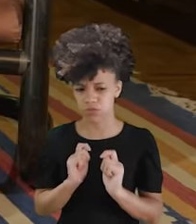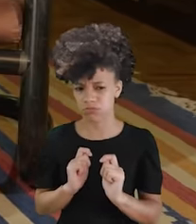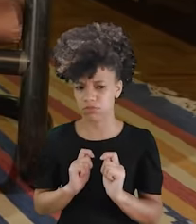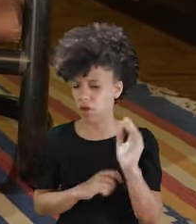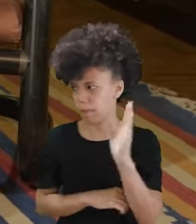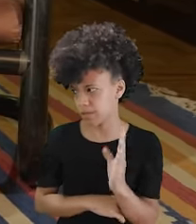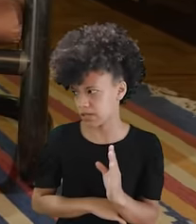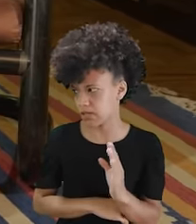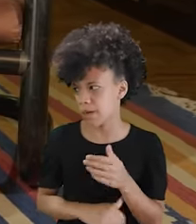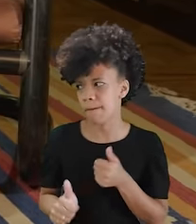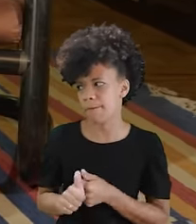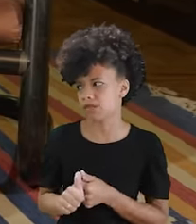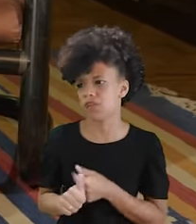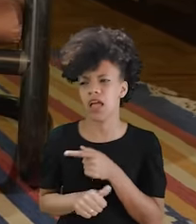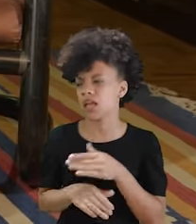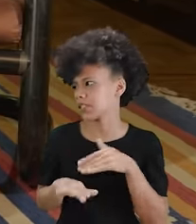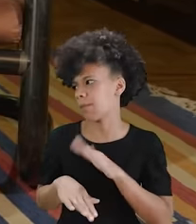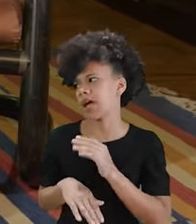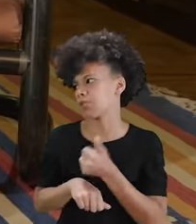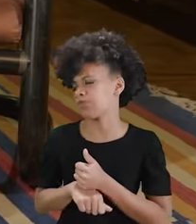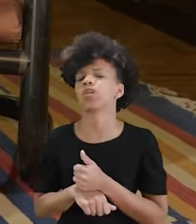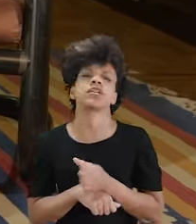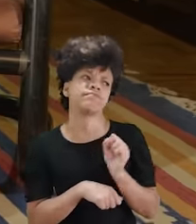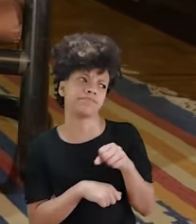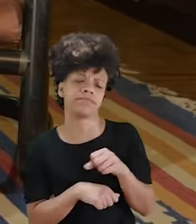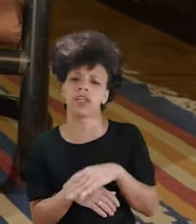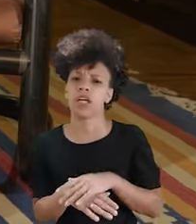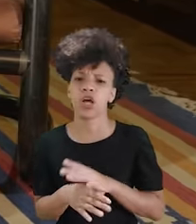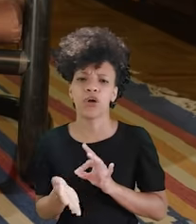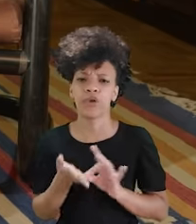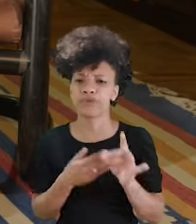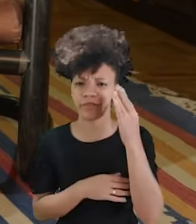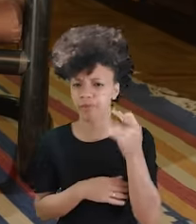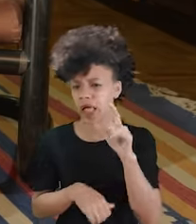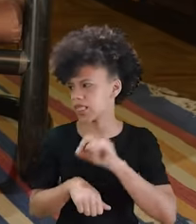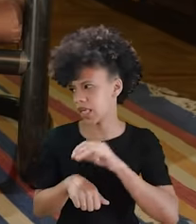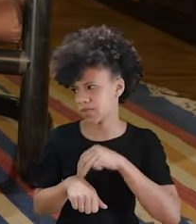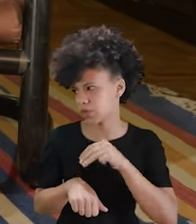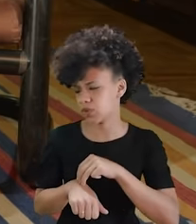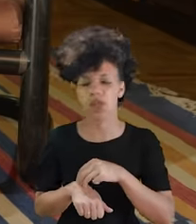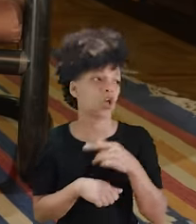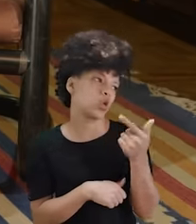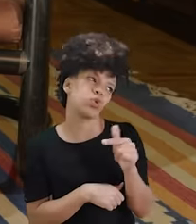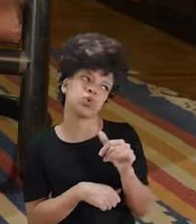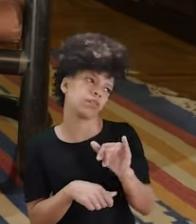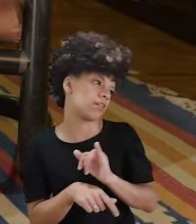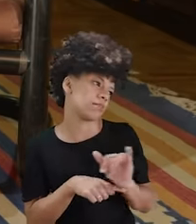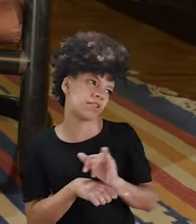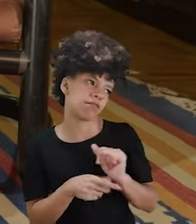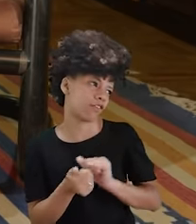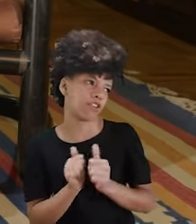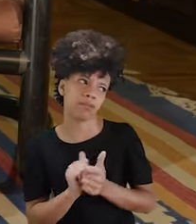não segura um da como o brasileiro perto dos cargos que elas são muito mais profissionais ela odeia um famoso 10 minutinhos eu achei bem